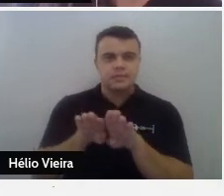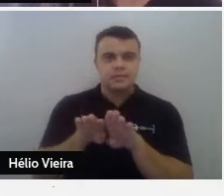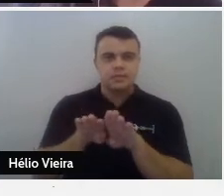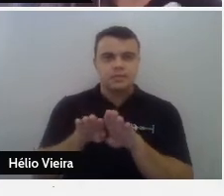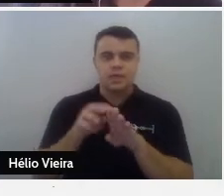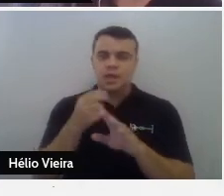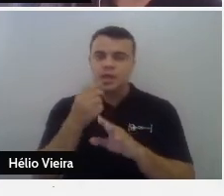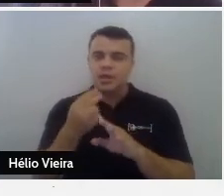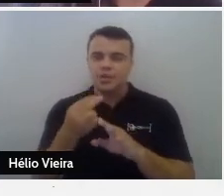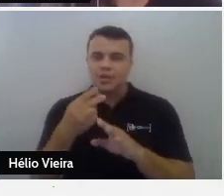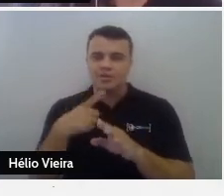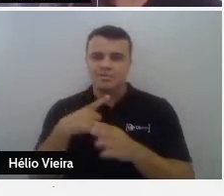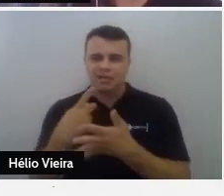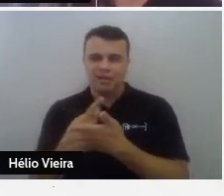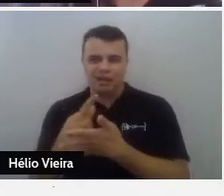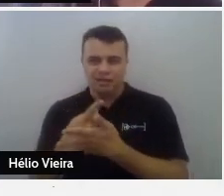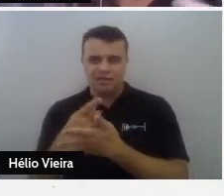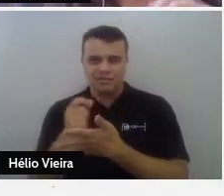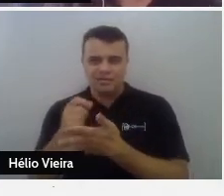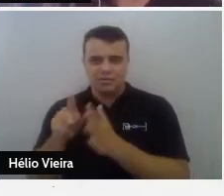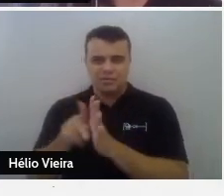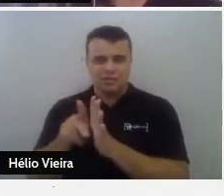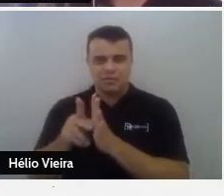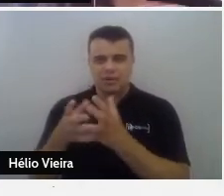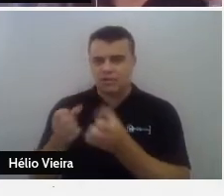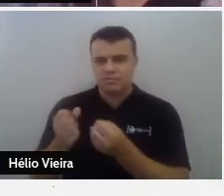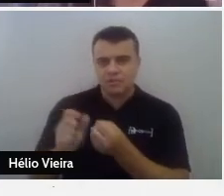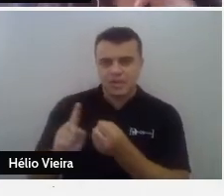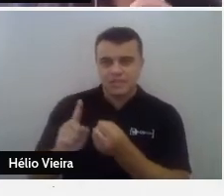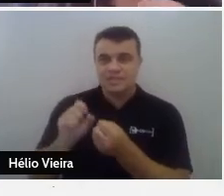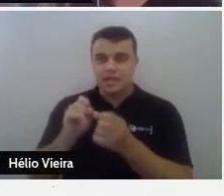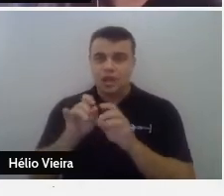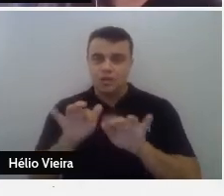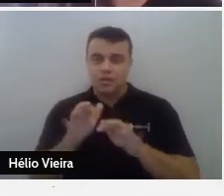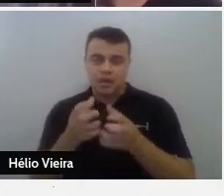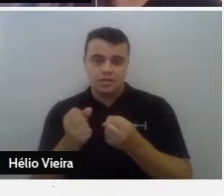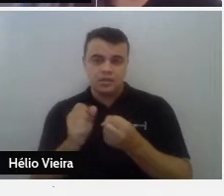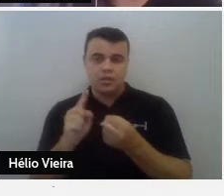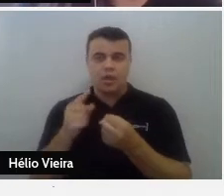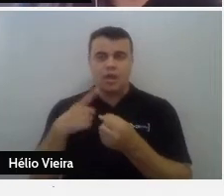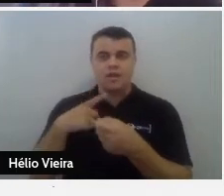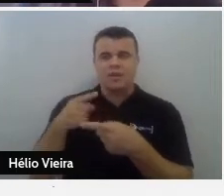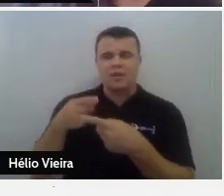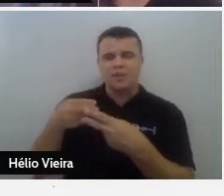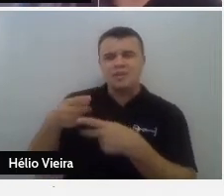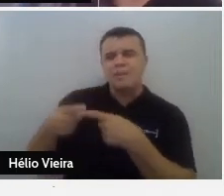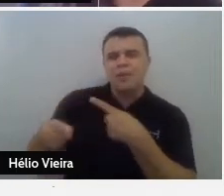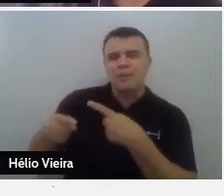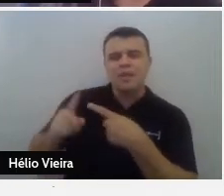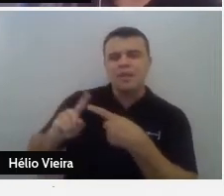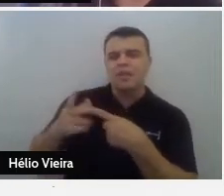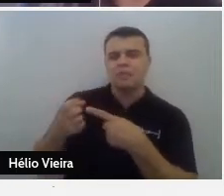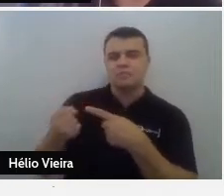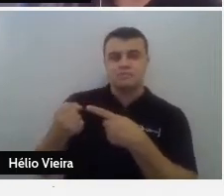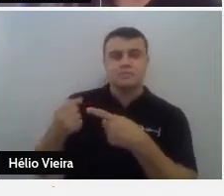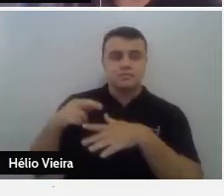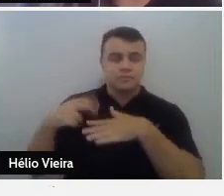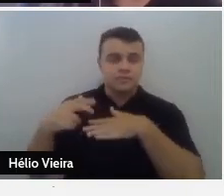linguagem obscena, se vai ter comentário ou não, se vai ter curtida ou não. Então,